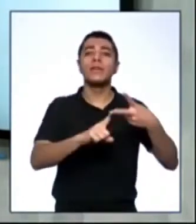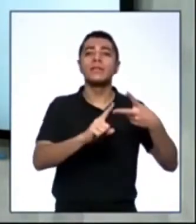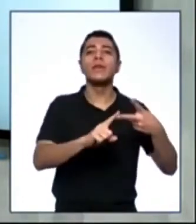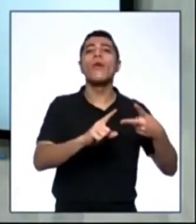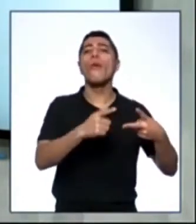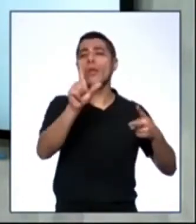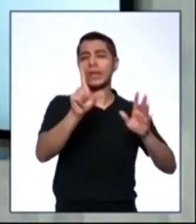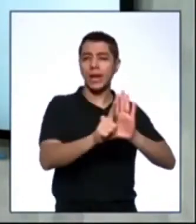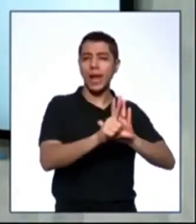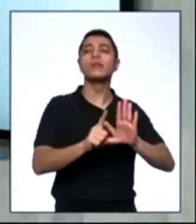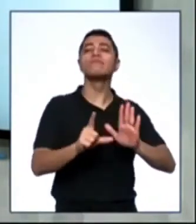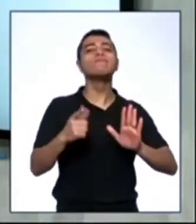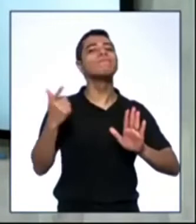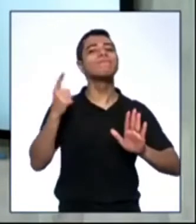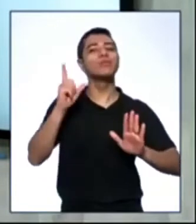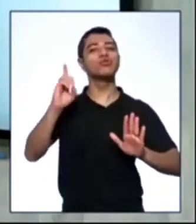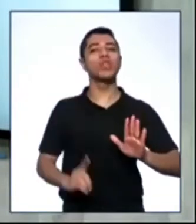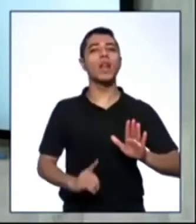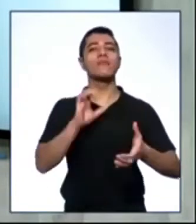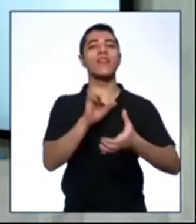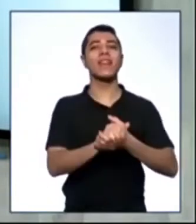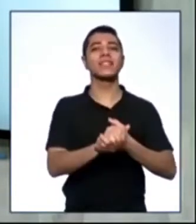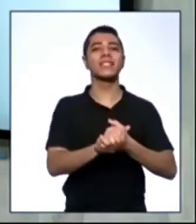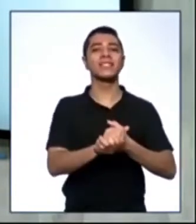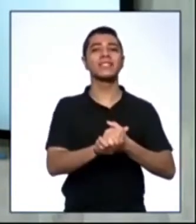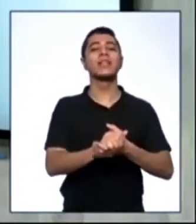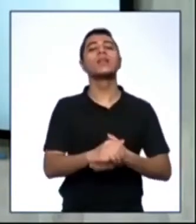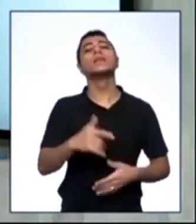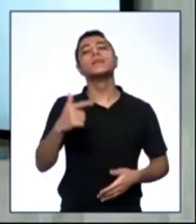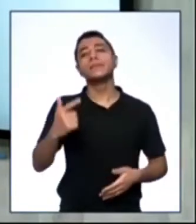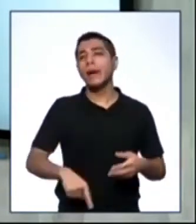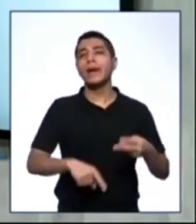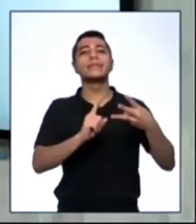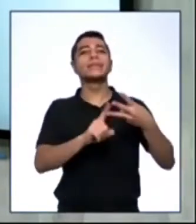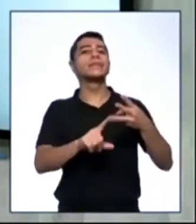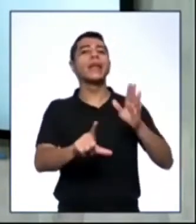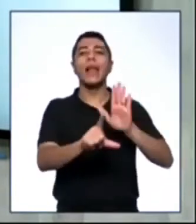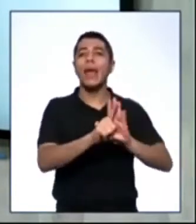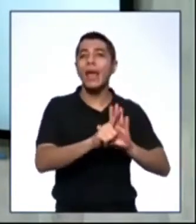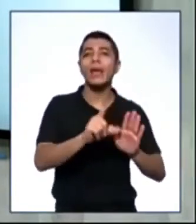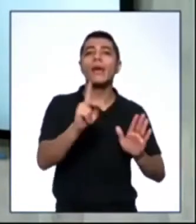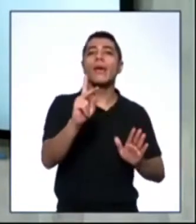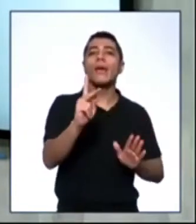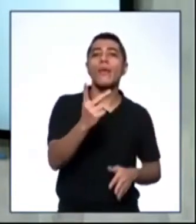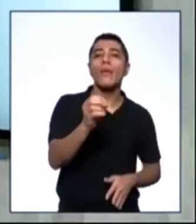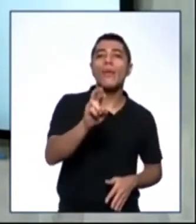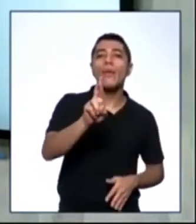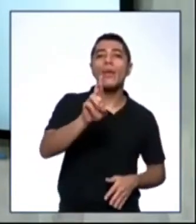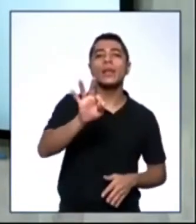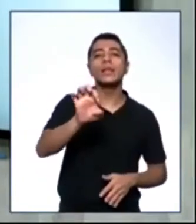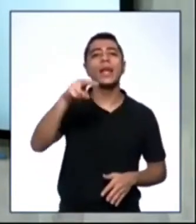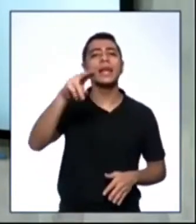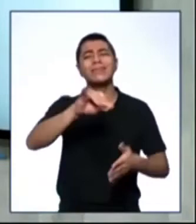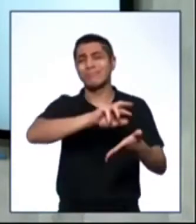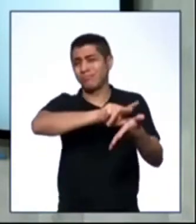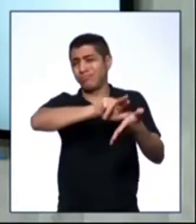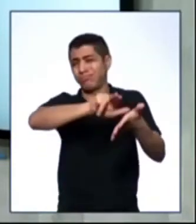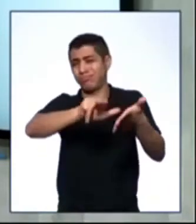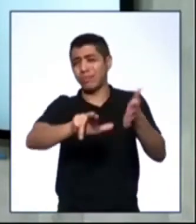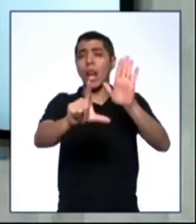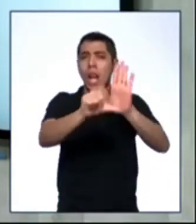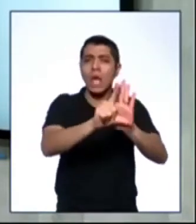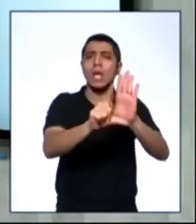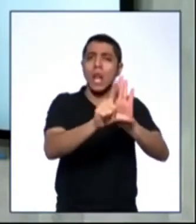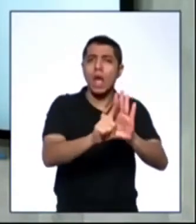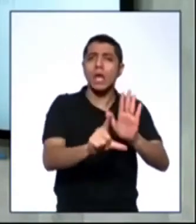leis comuns, vou te falar num exercício. Ou a lei Ogúnia, as leis licínias, a Hortência, são uma série de leis que dão de fato direitos políticos